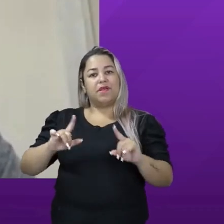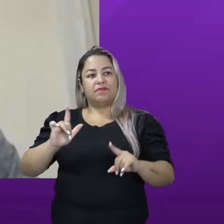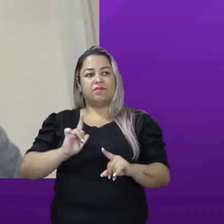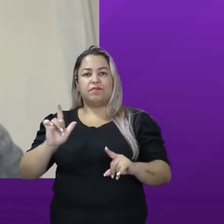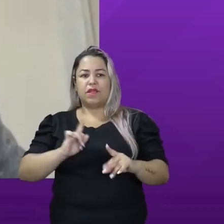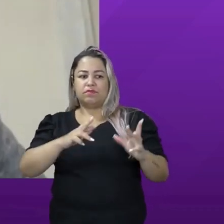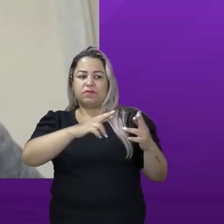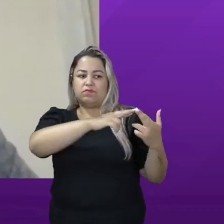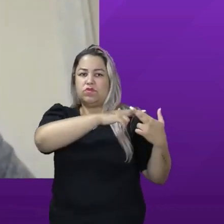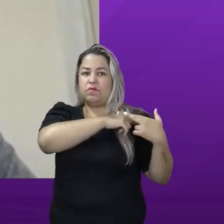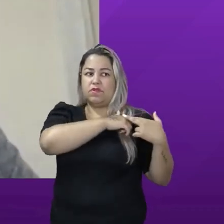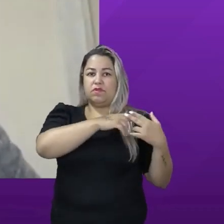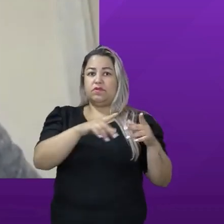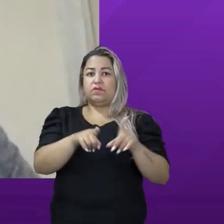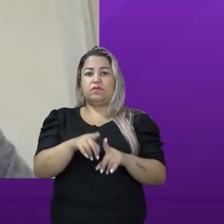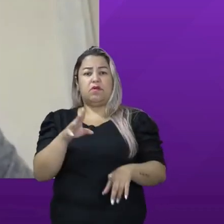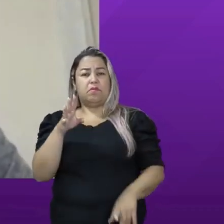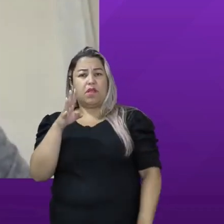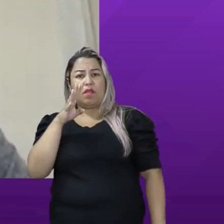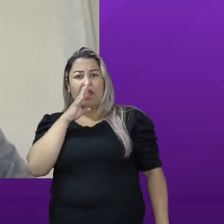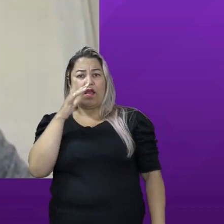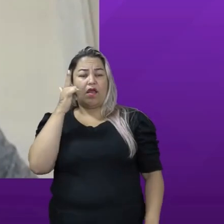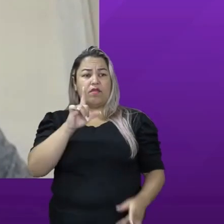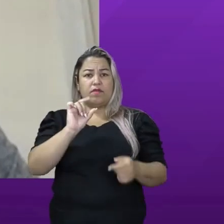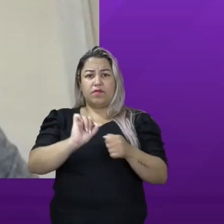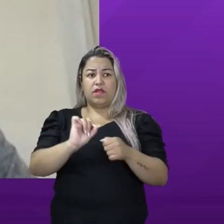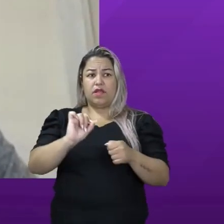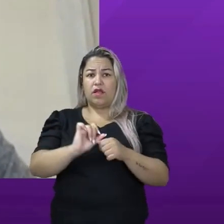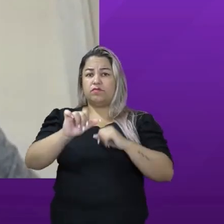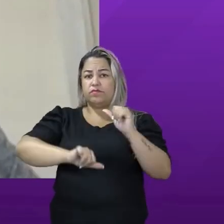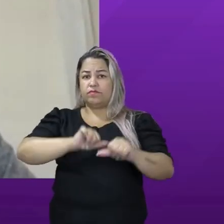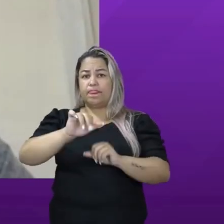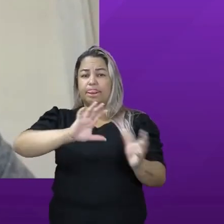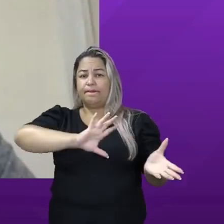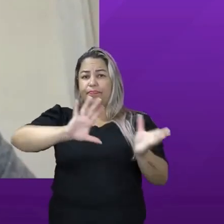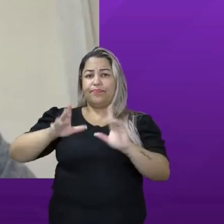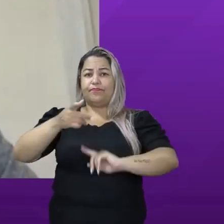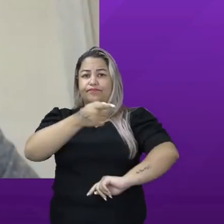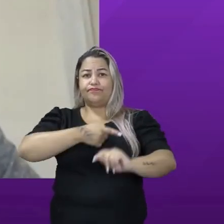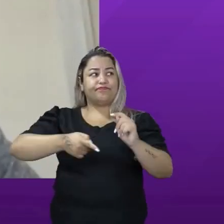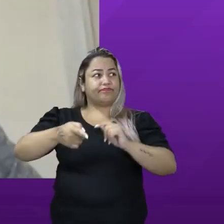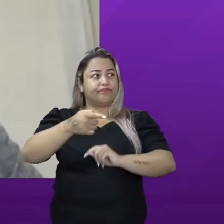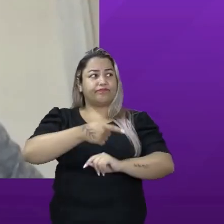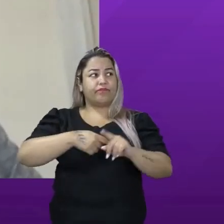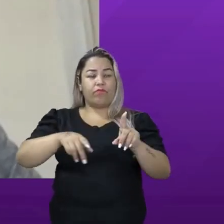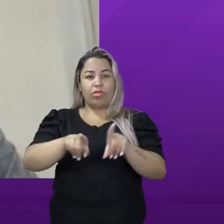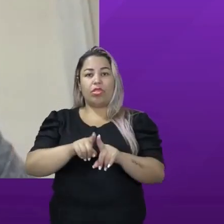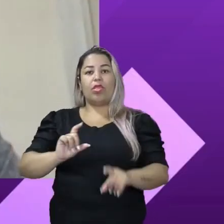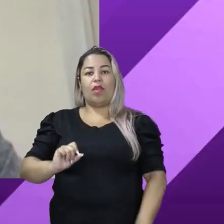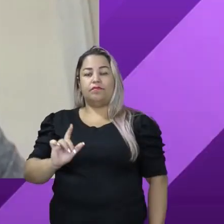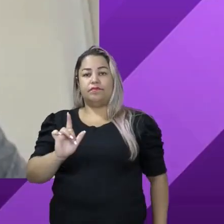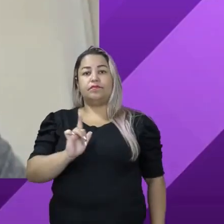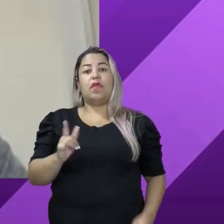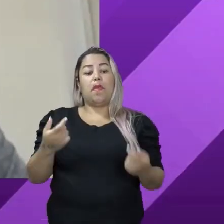mais responsabilizado e pressionado a realizar as mudanças do modelo econômico e do modelo de desenvolvimento que a gente precisa